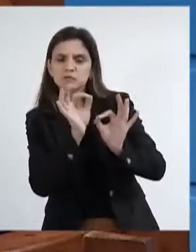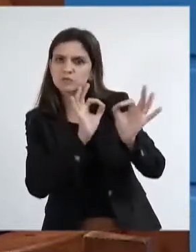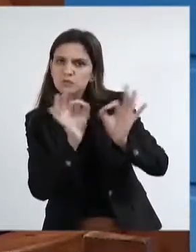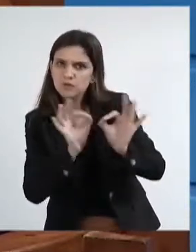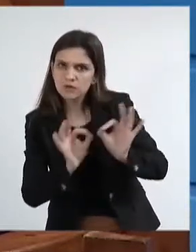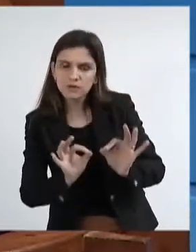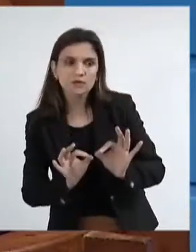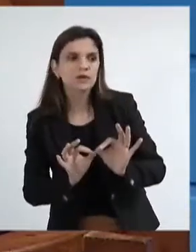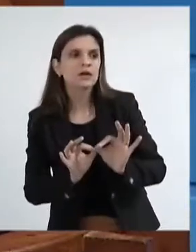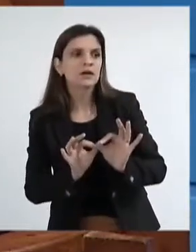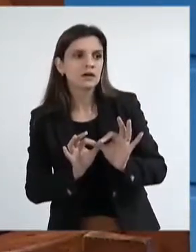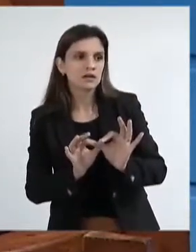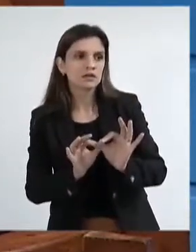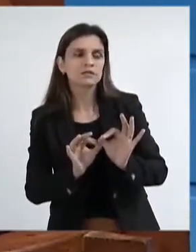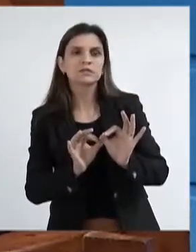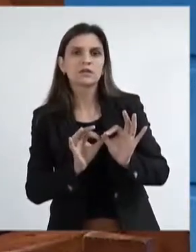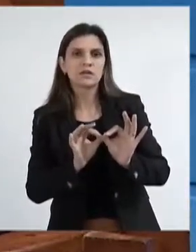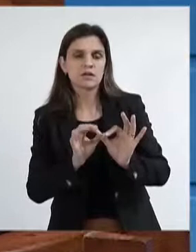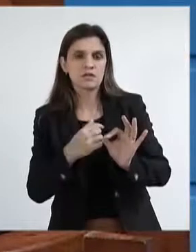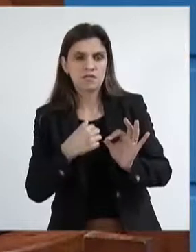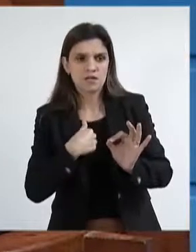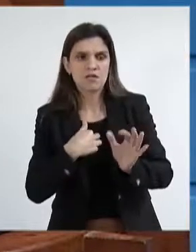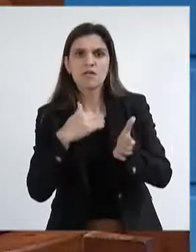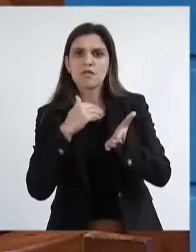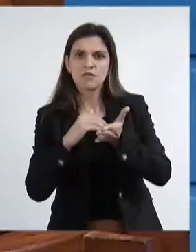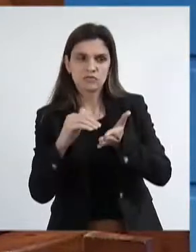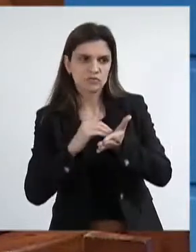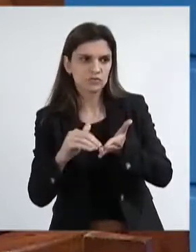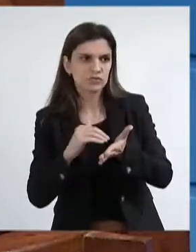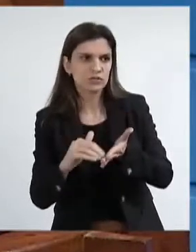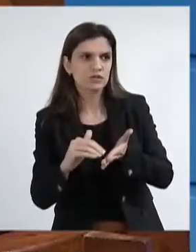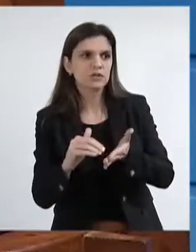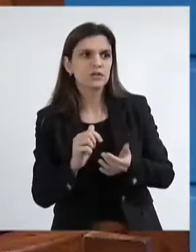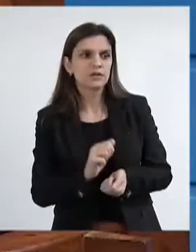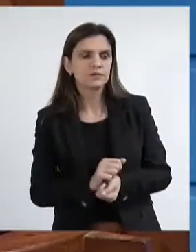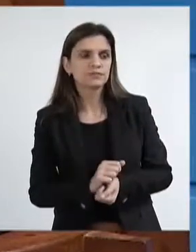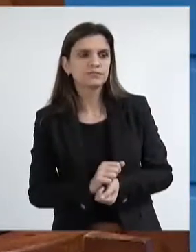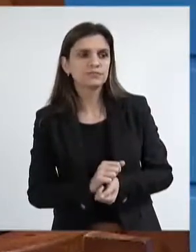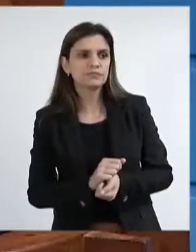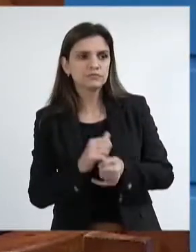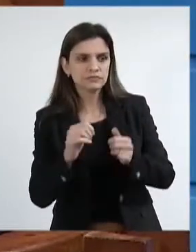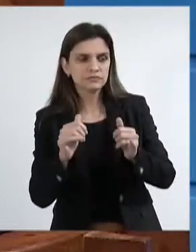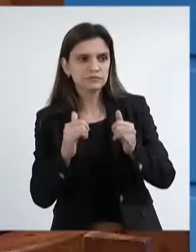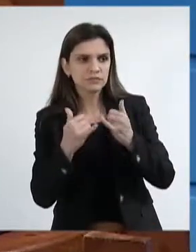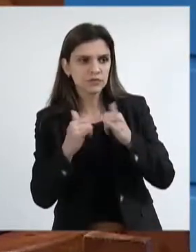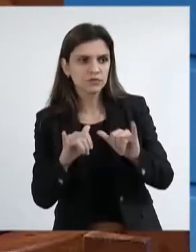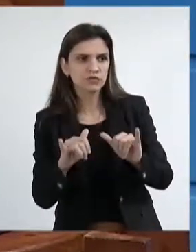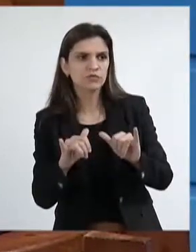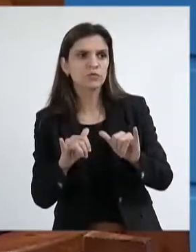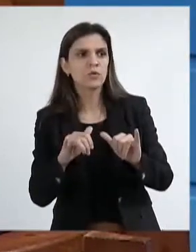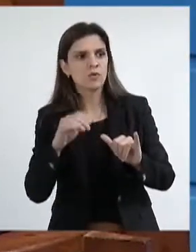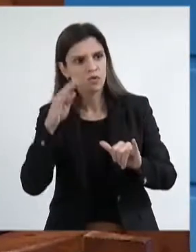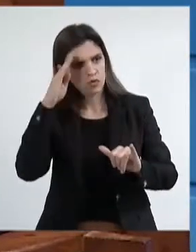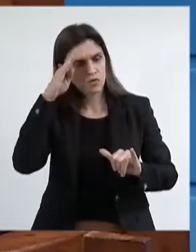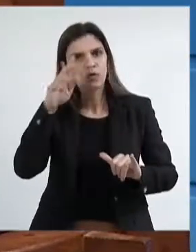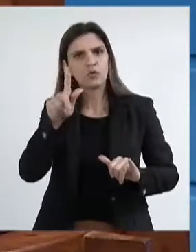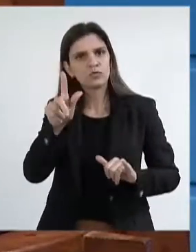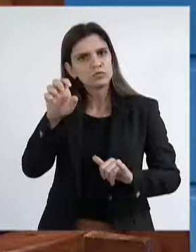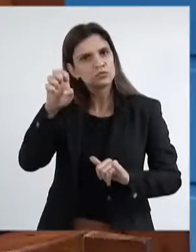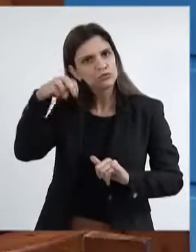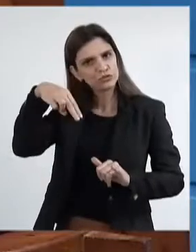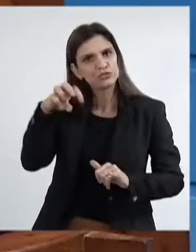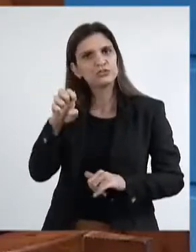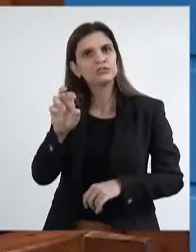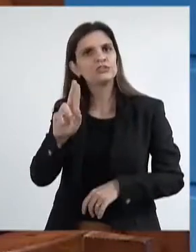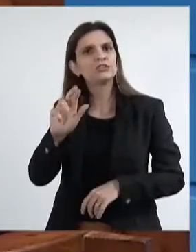o ex-secretário e ex-prefeito Zé Elias me informou que o general vai a Dourados